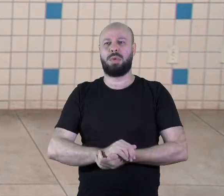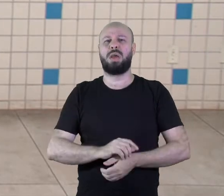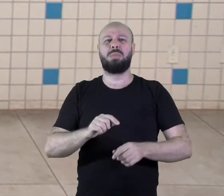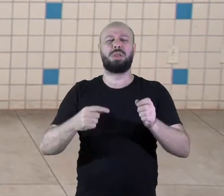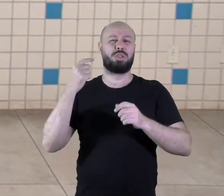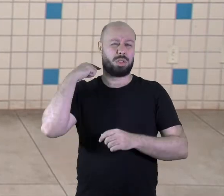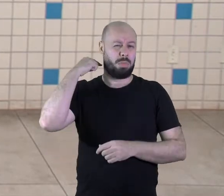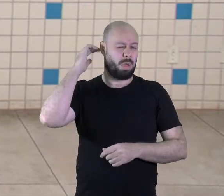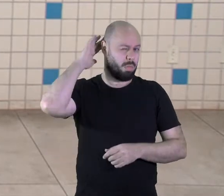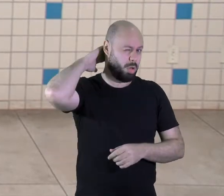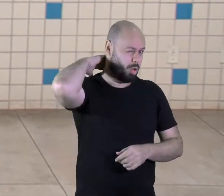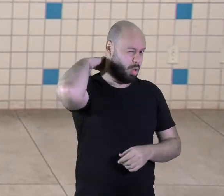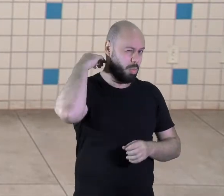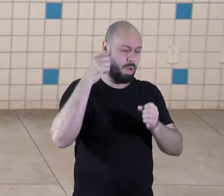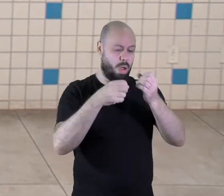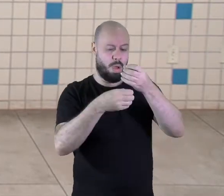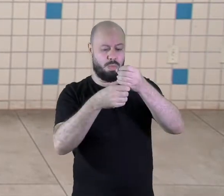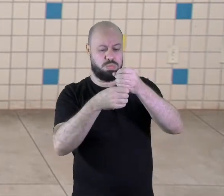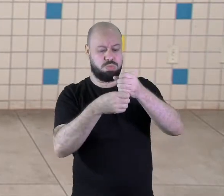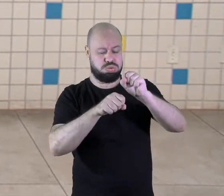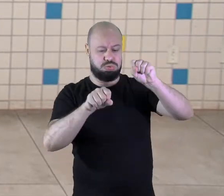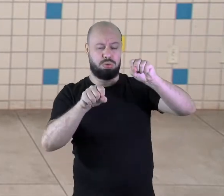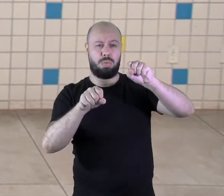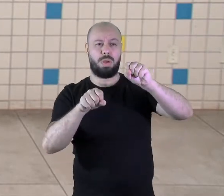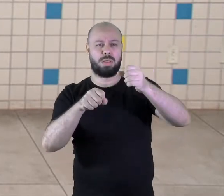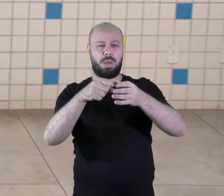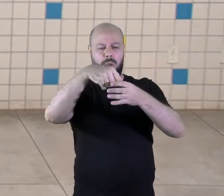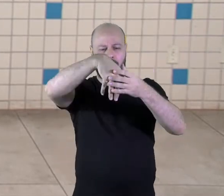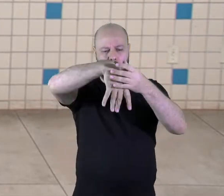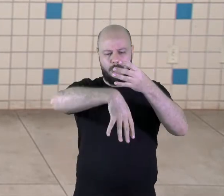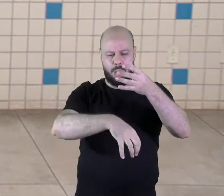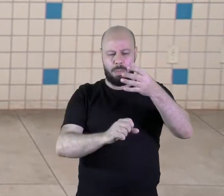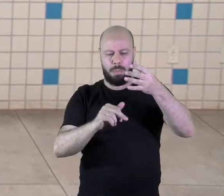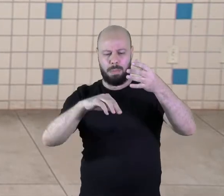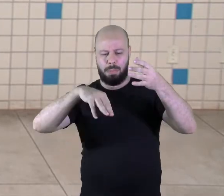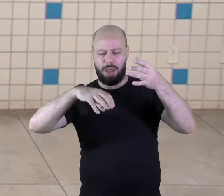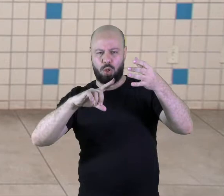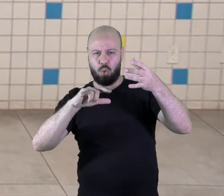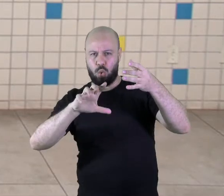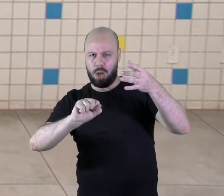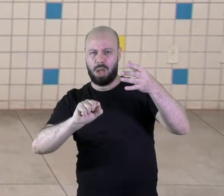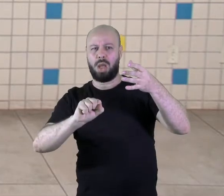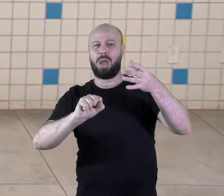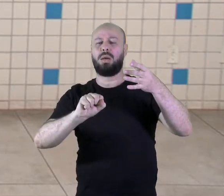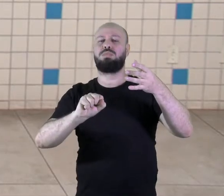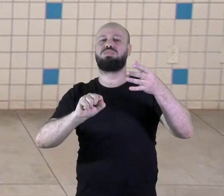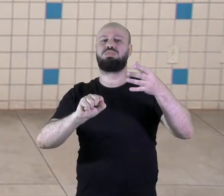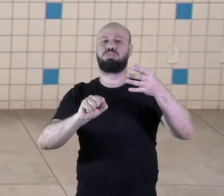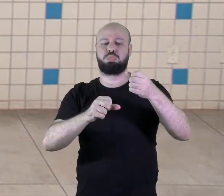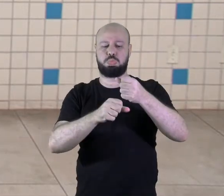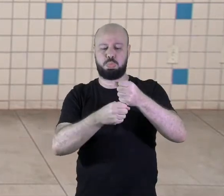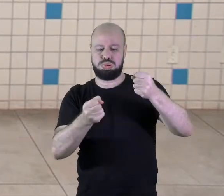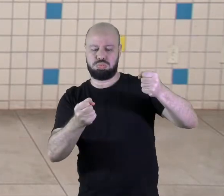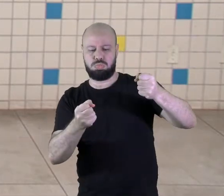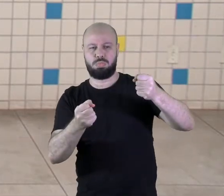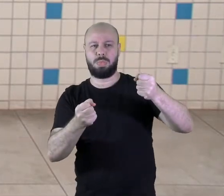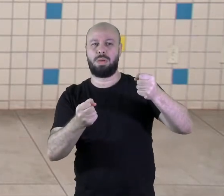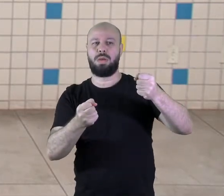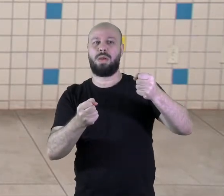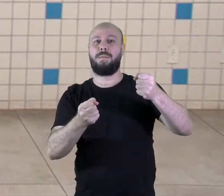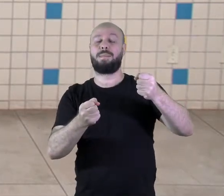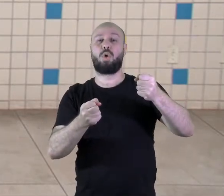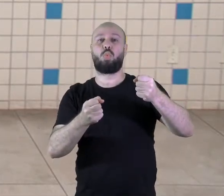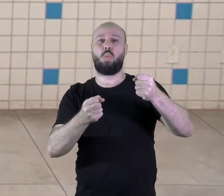o pescoço e rompeu a medula espinhal e aí ficou sem sentir do pescoço